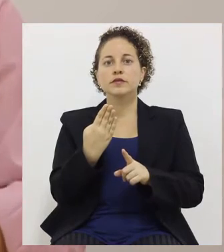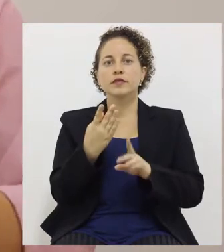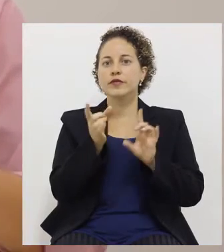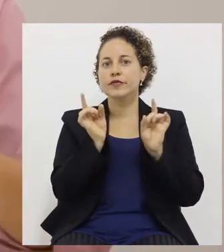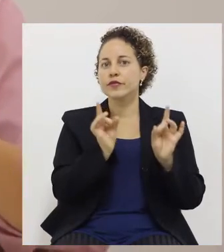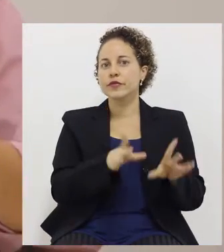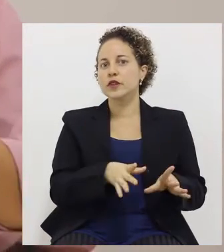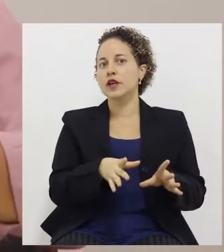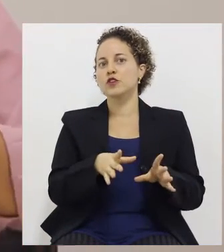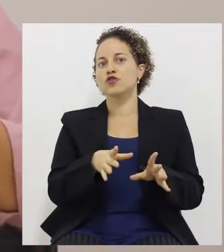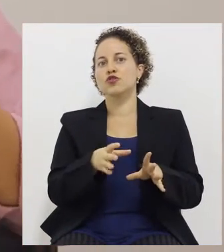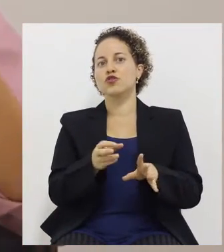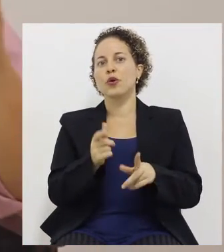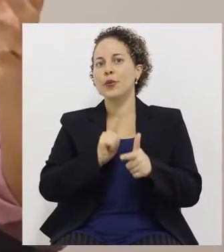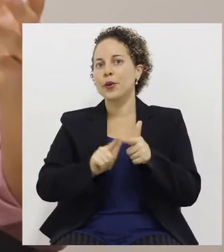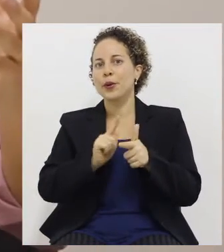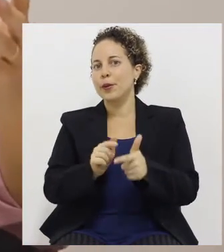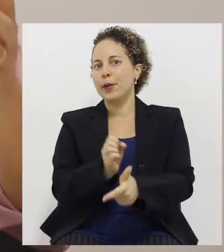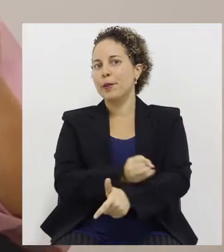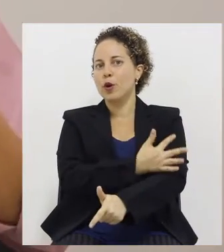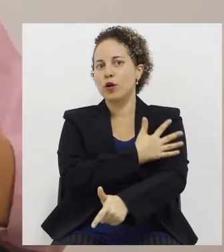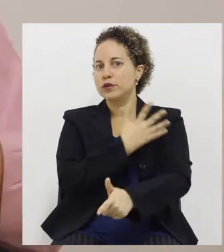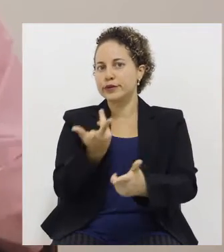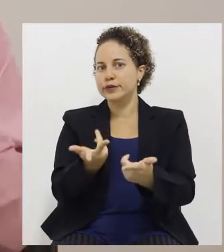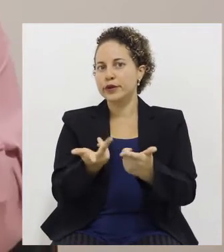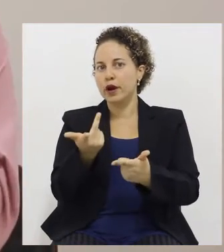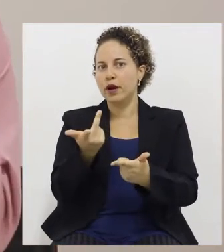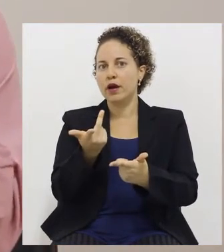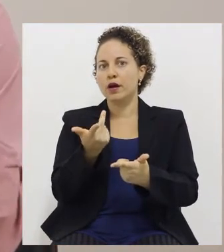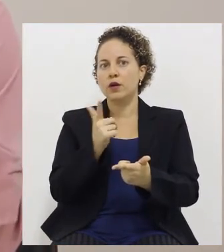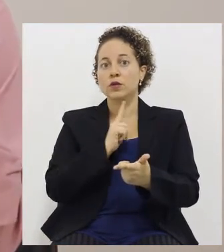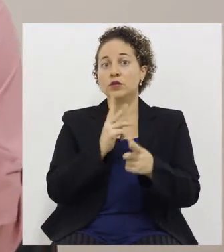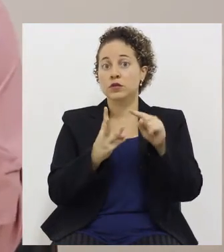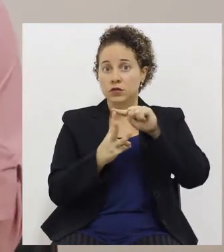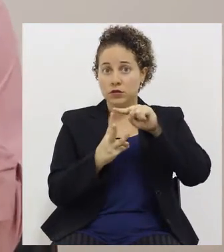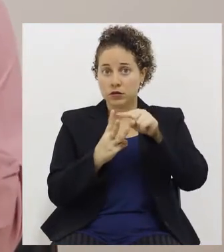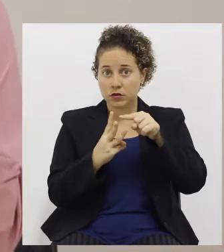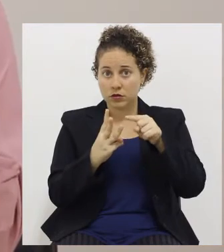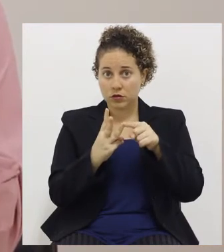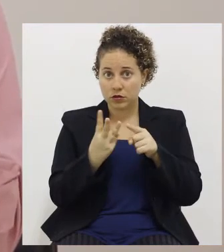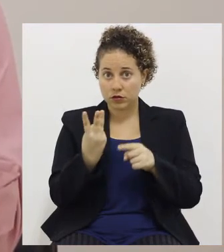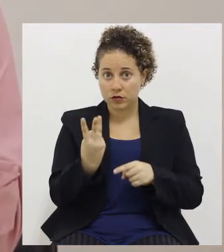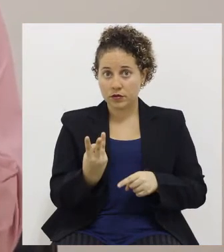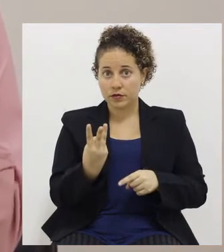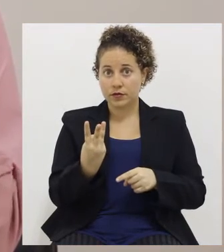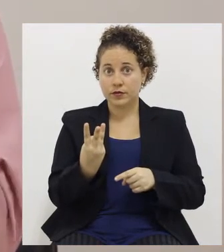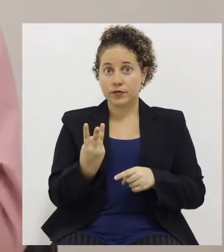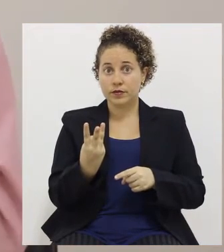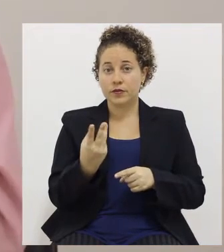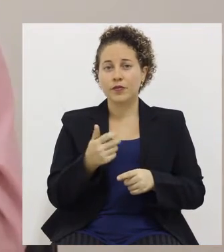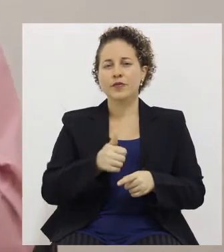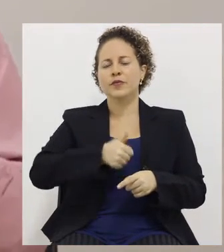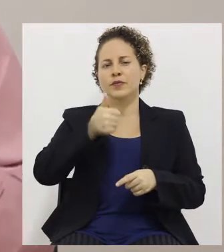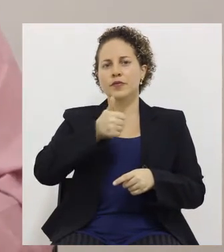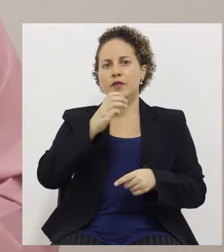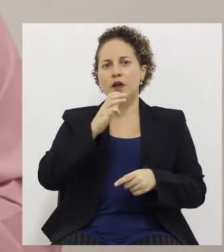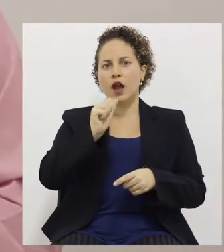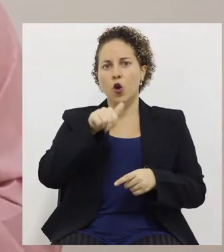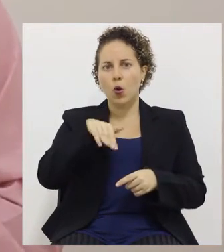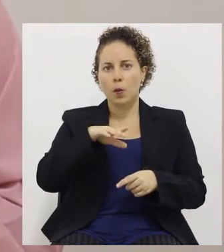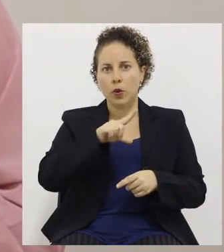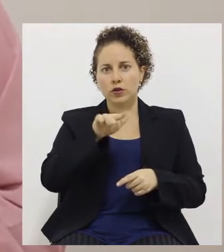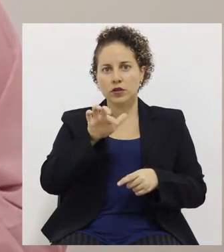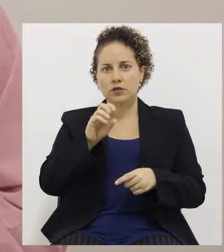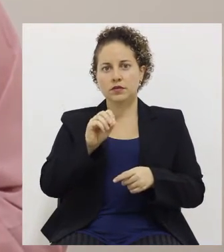para evitar problemas emocionais maiores, elas acabam usando de três maneiras, formas de acomodação. O primeiro deles